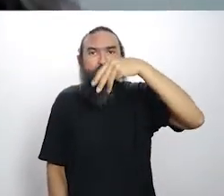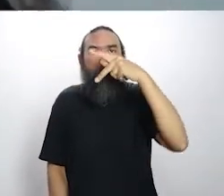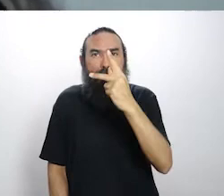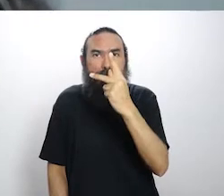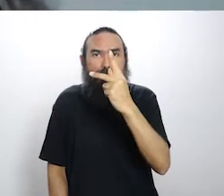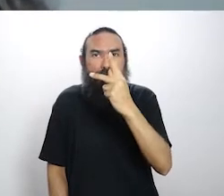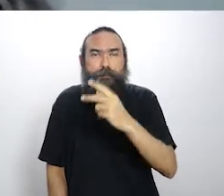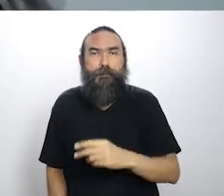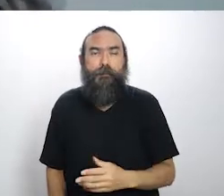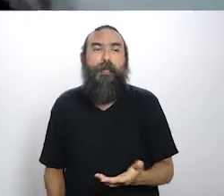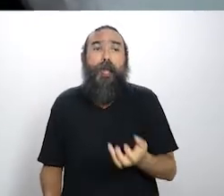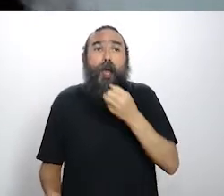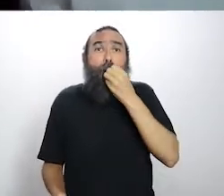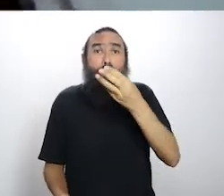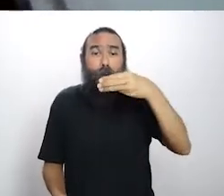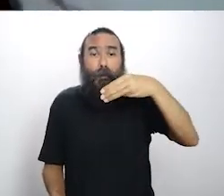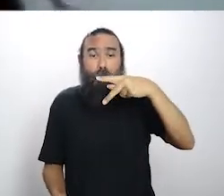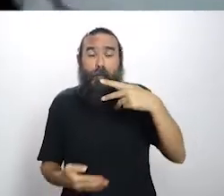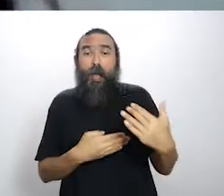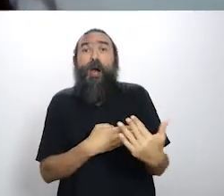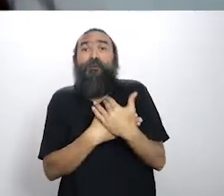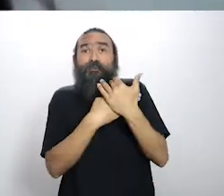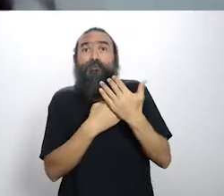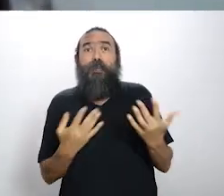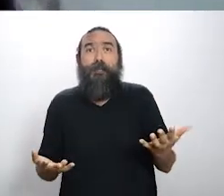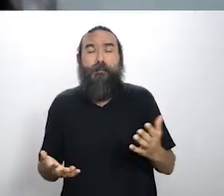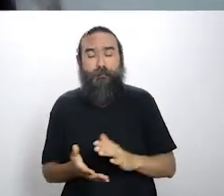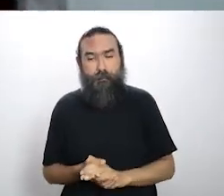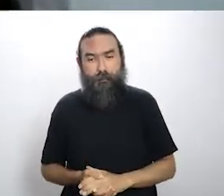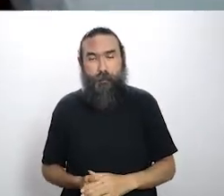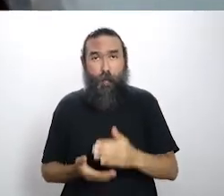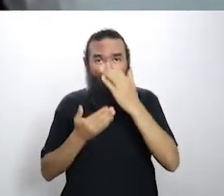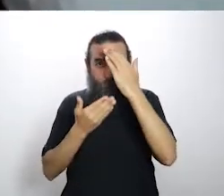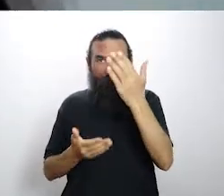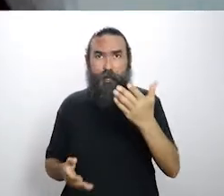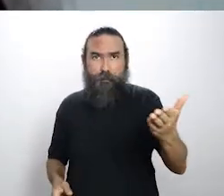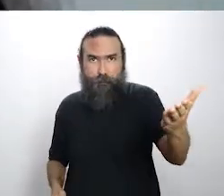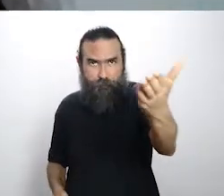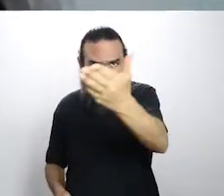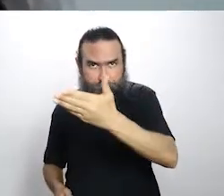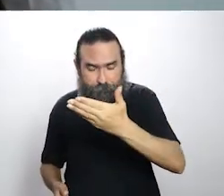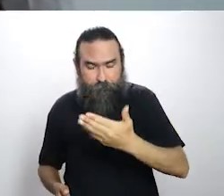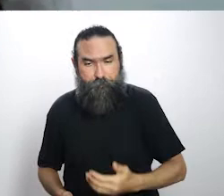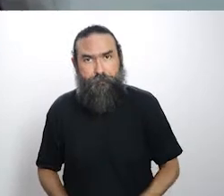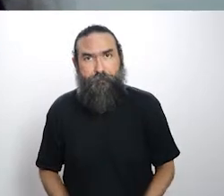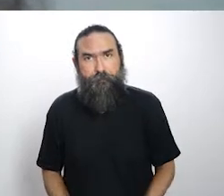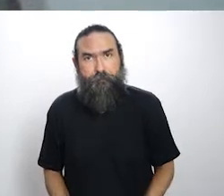né? Então, é isso que eu deixo como reflexão, e eu estou à disposição também. Obrigada.